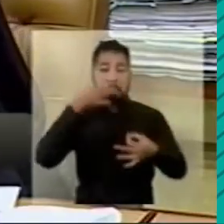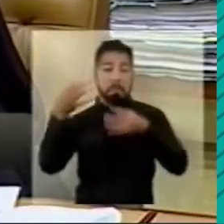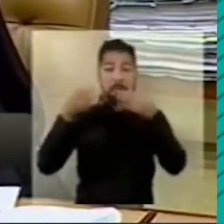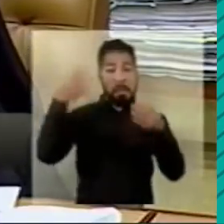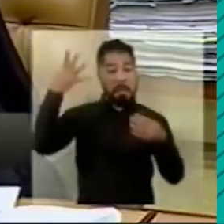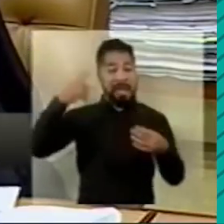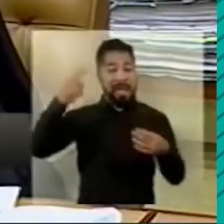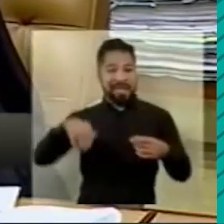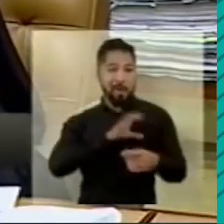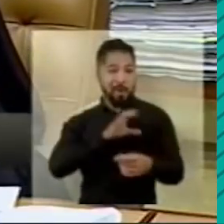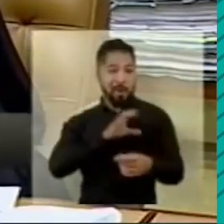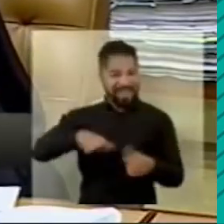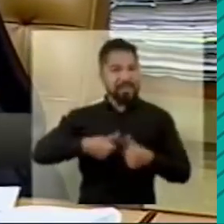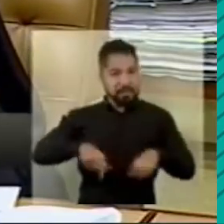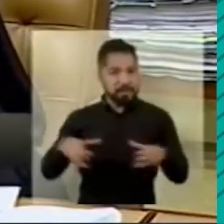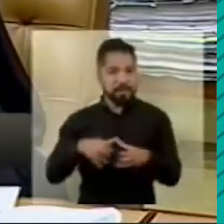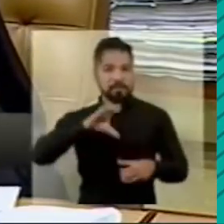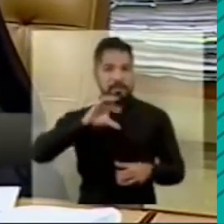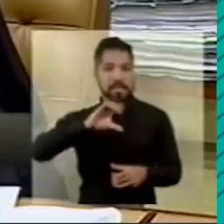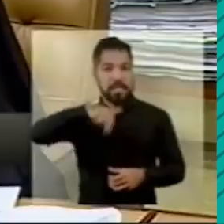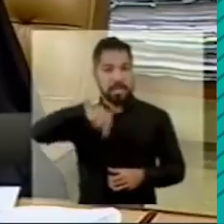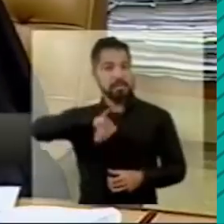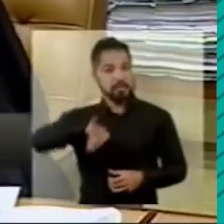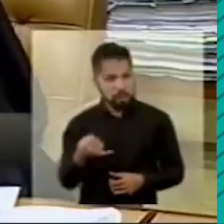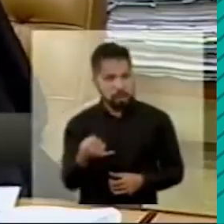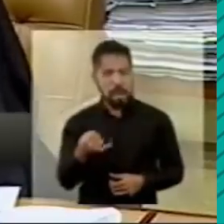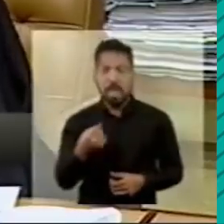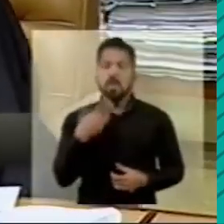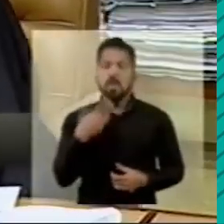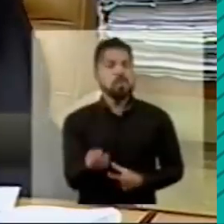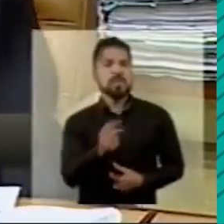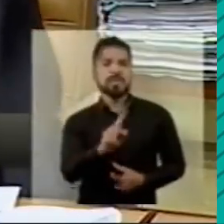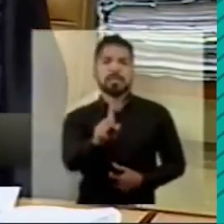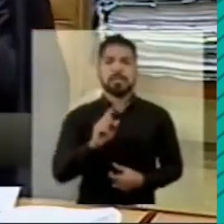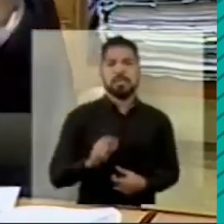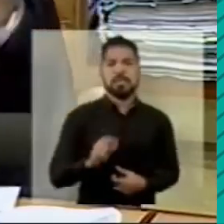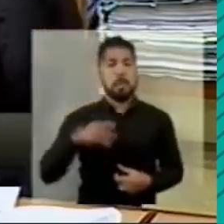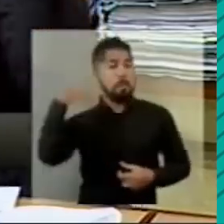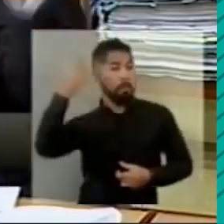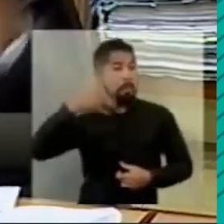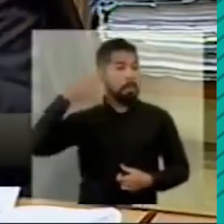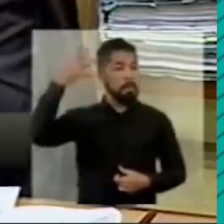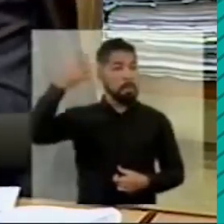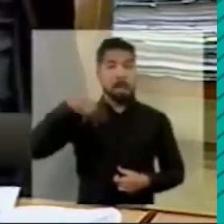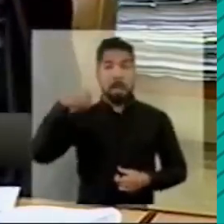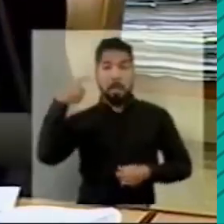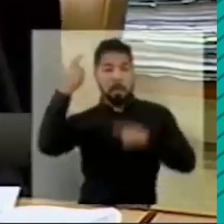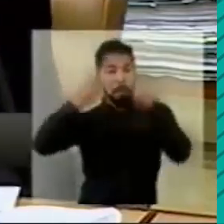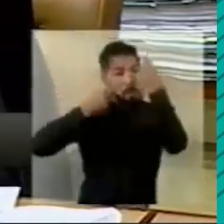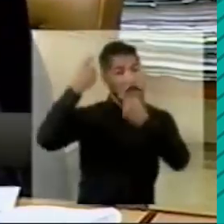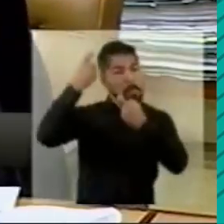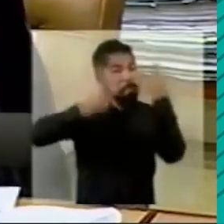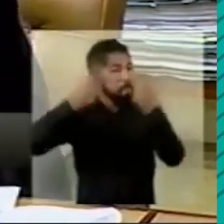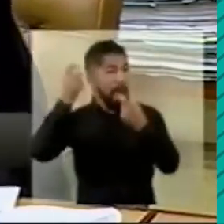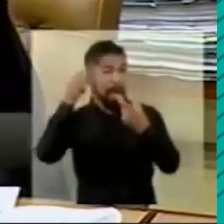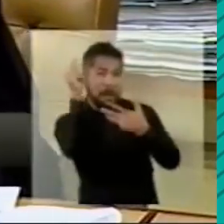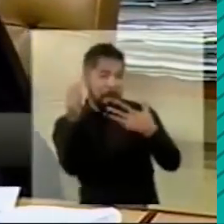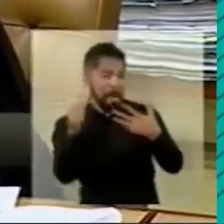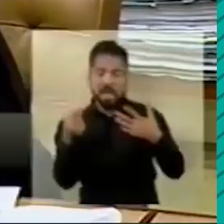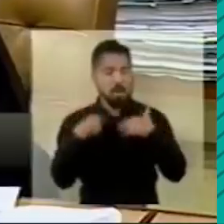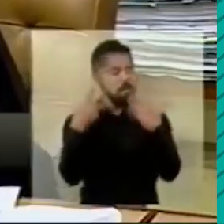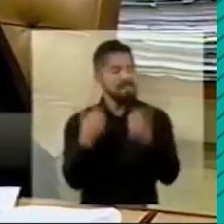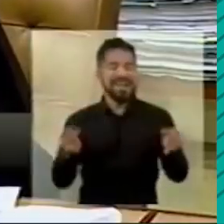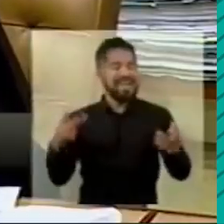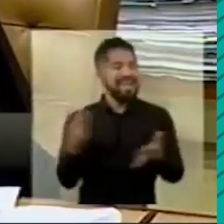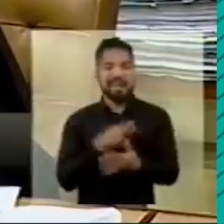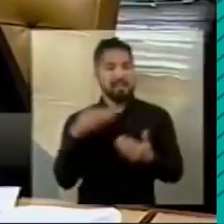há colegas que estiveram comigo no CNJ. Eu não aceito o discurso de que estou preocupado com este ou aquele. É